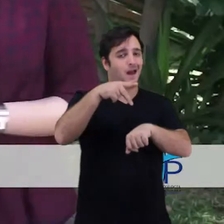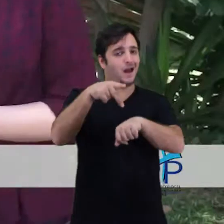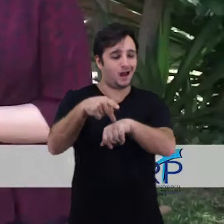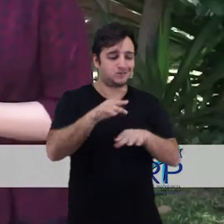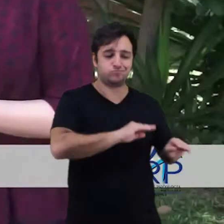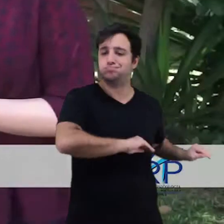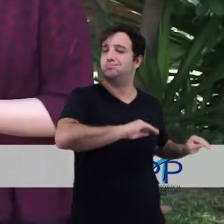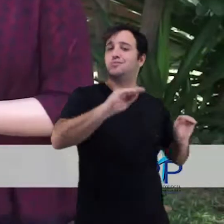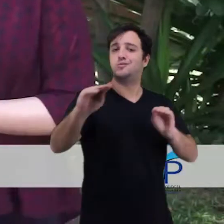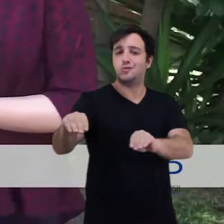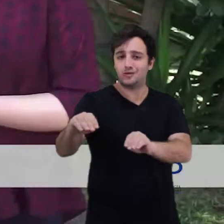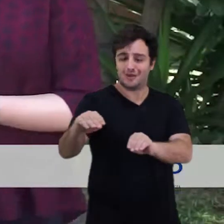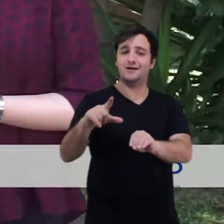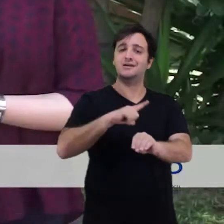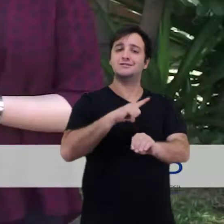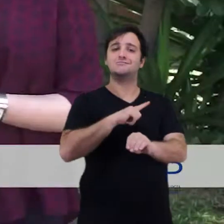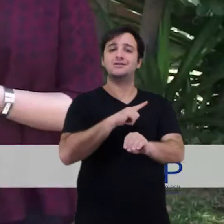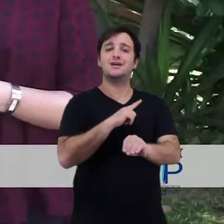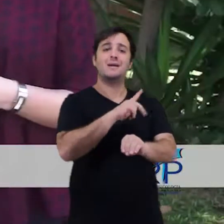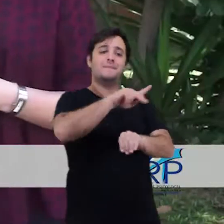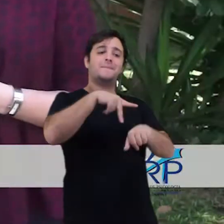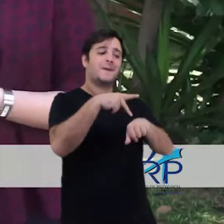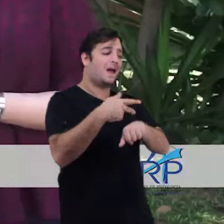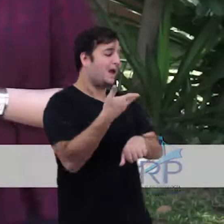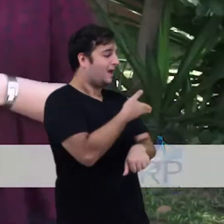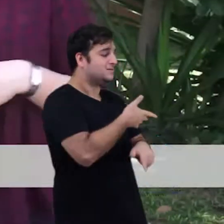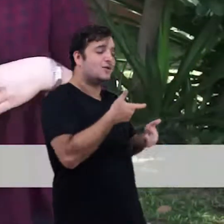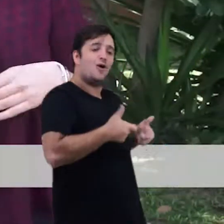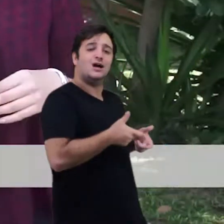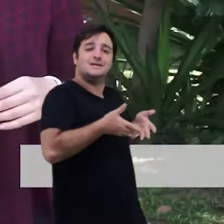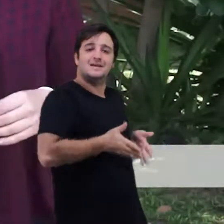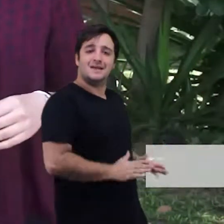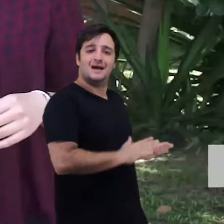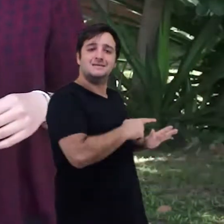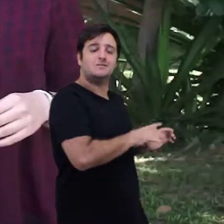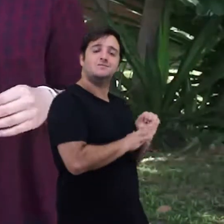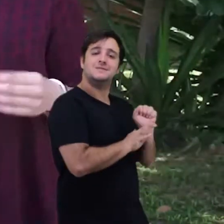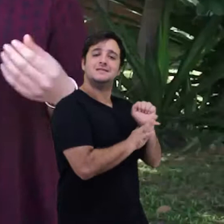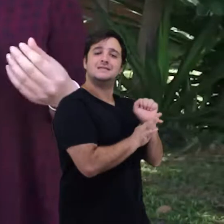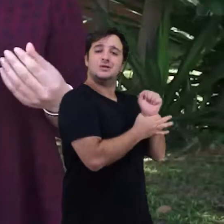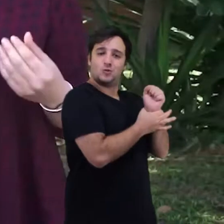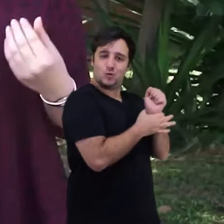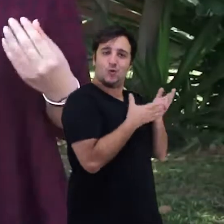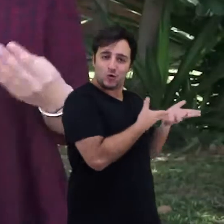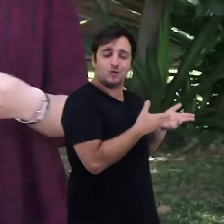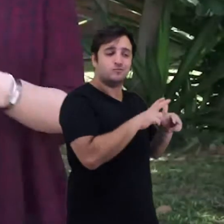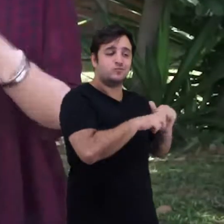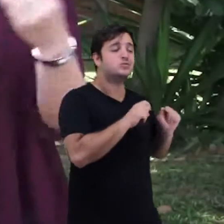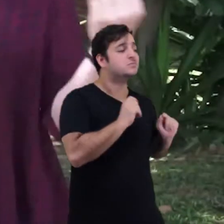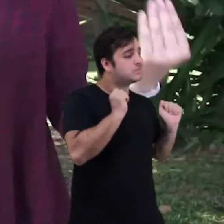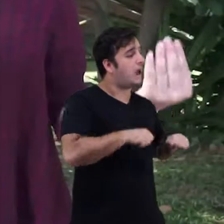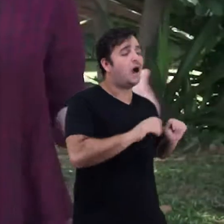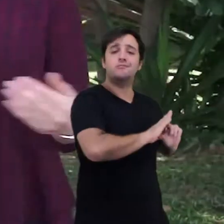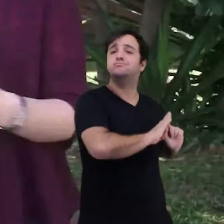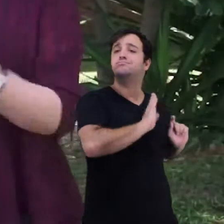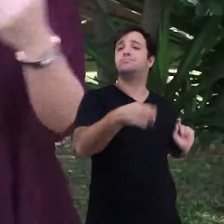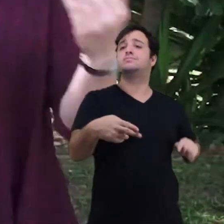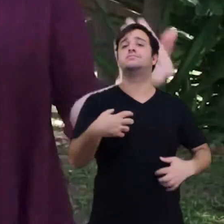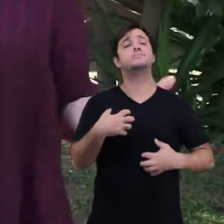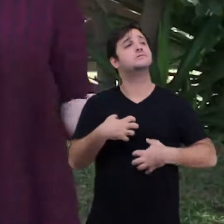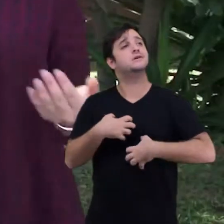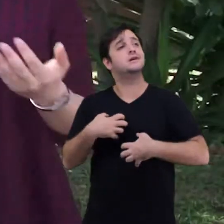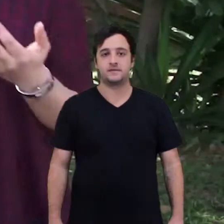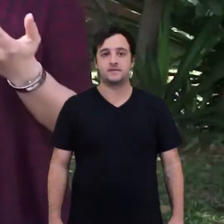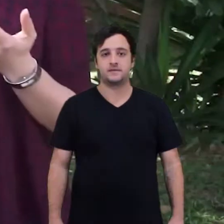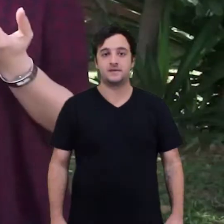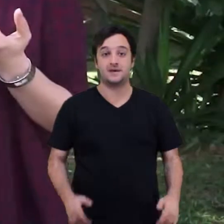de origem. Já o imigrante involuntário, não. O imigrante involuntário, pensando no